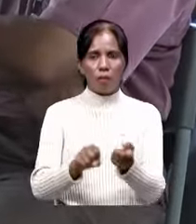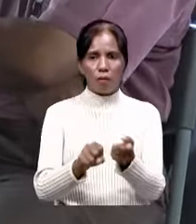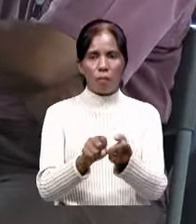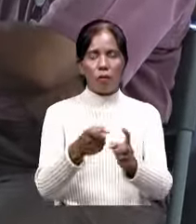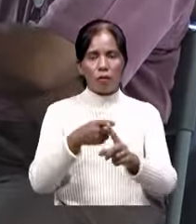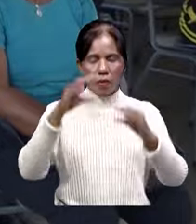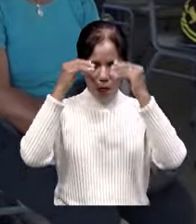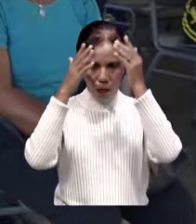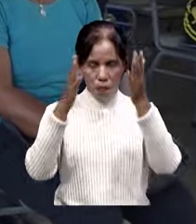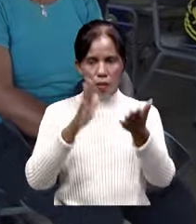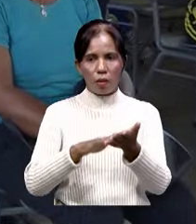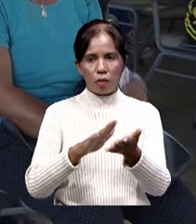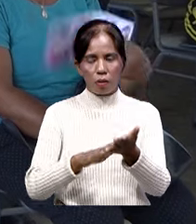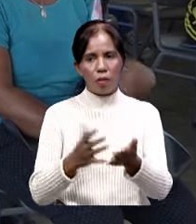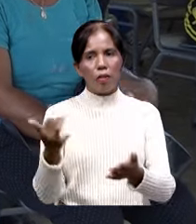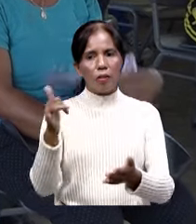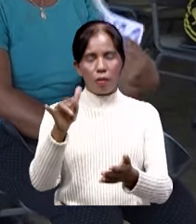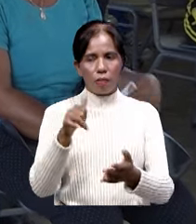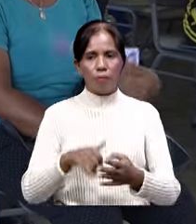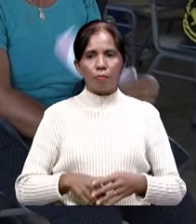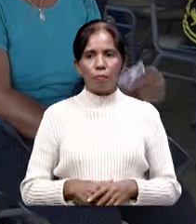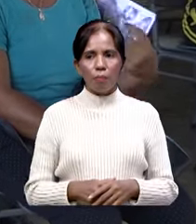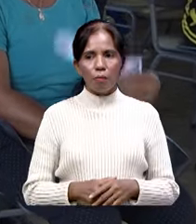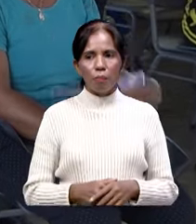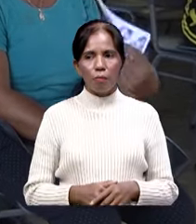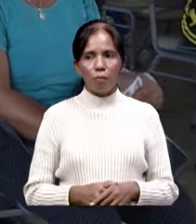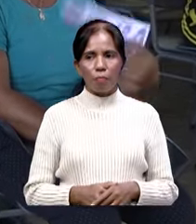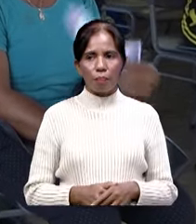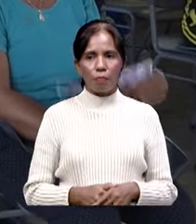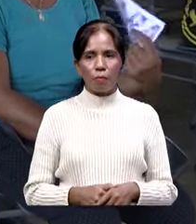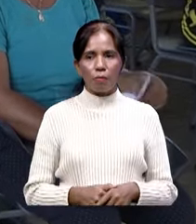husi profesor sekolah ensino básico Emerenciana Martins Lamberto da Silva GMN.